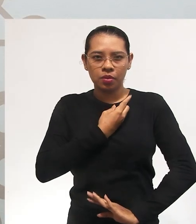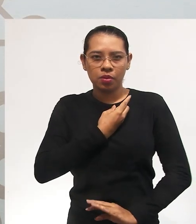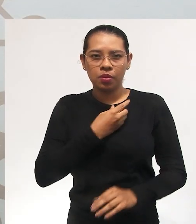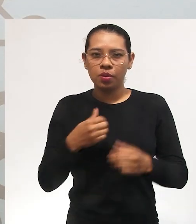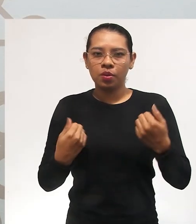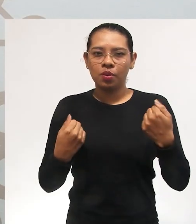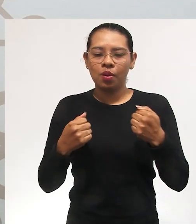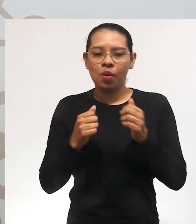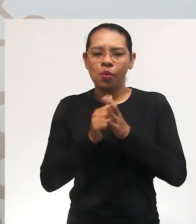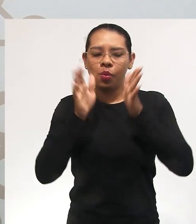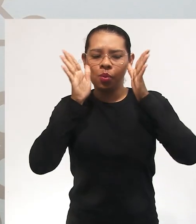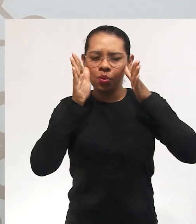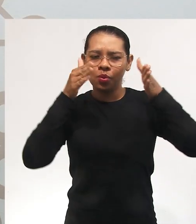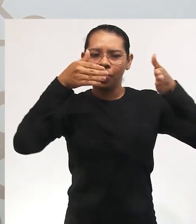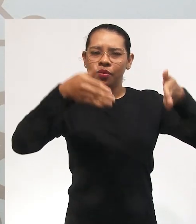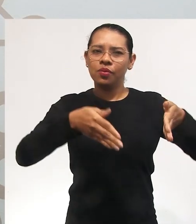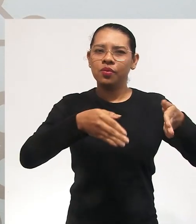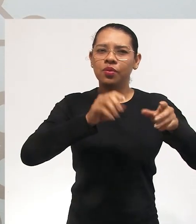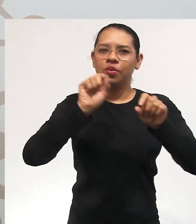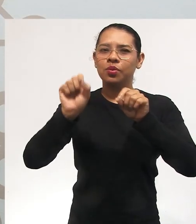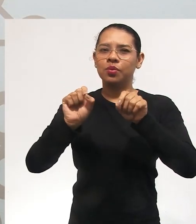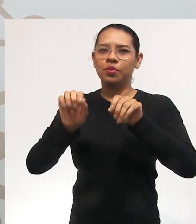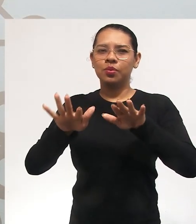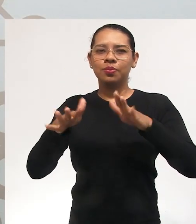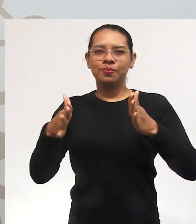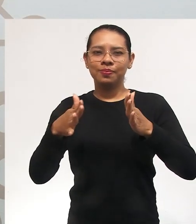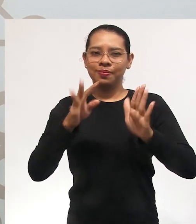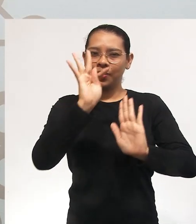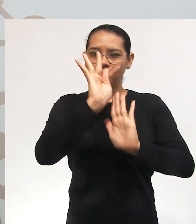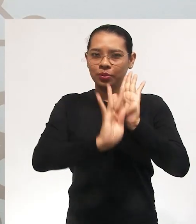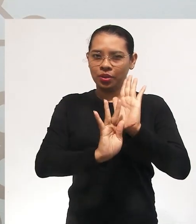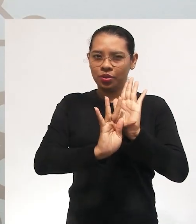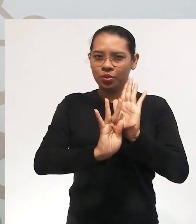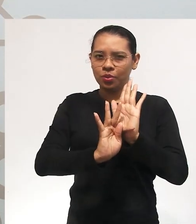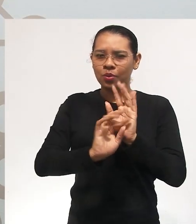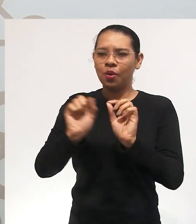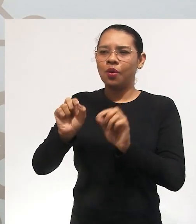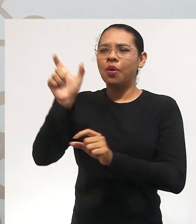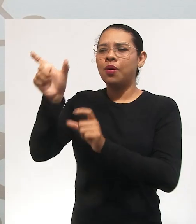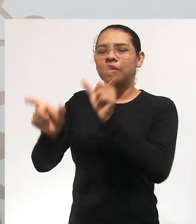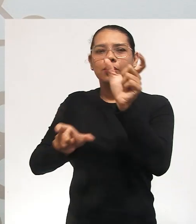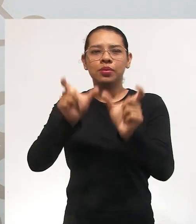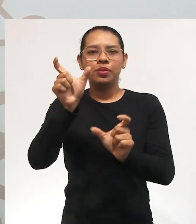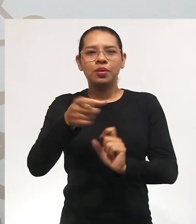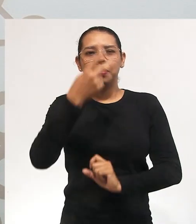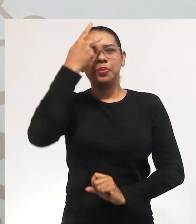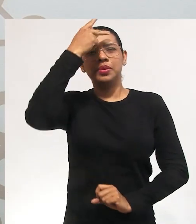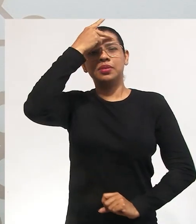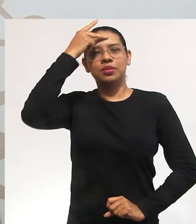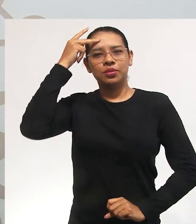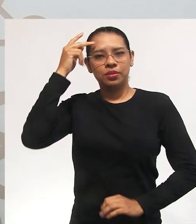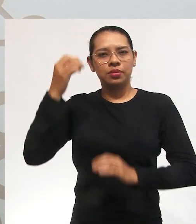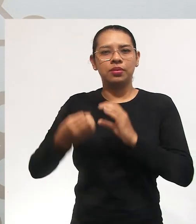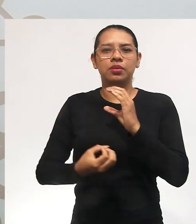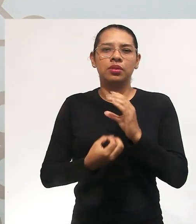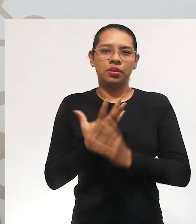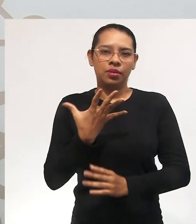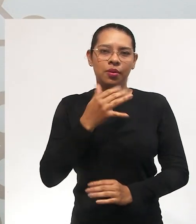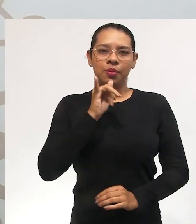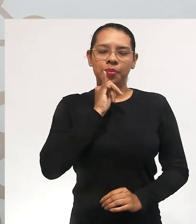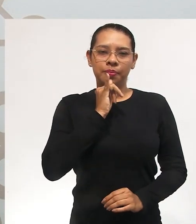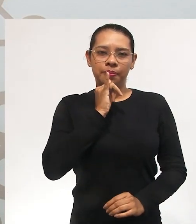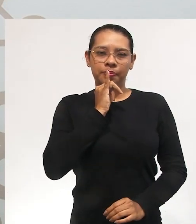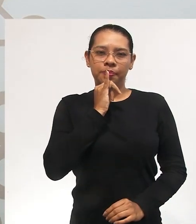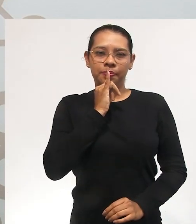leva em consideração num texto, onde é que ele está sendo publicado, quem foi que produziu, né? Qual é o